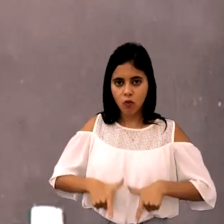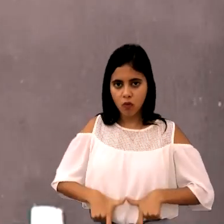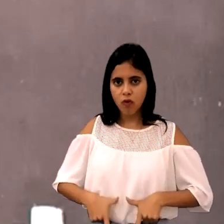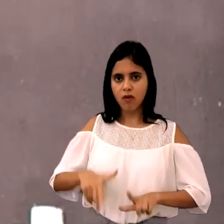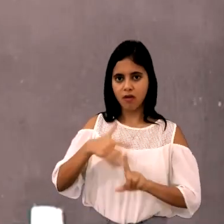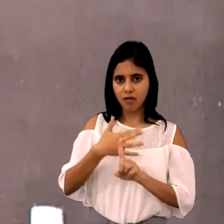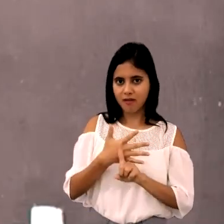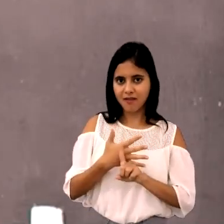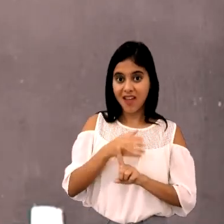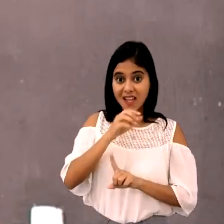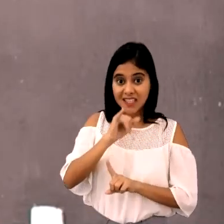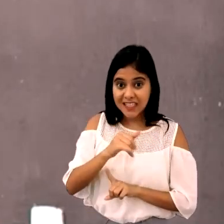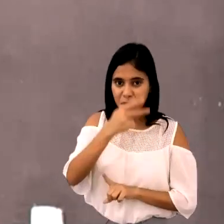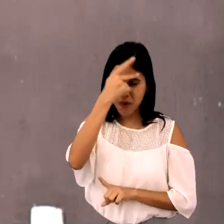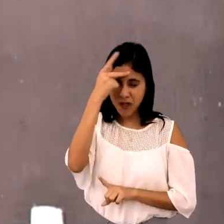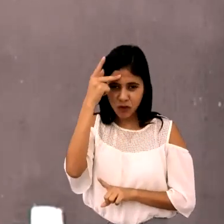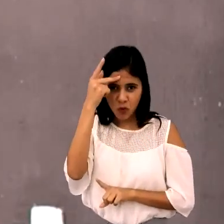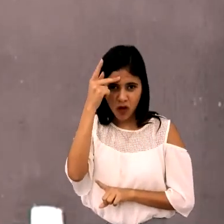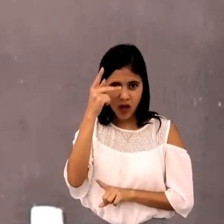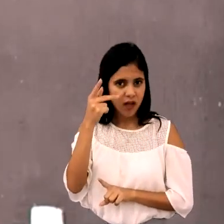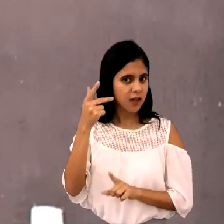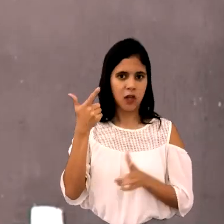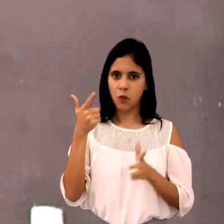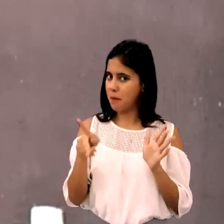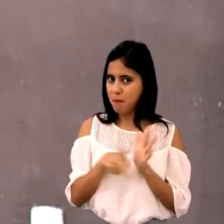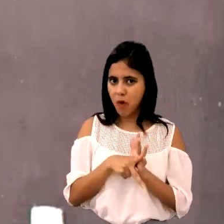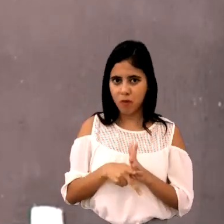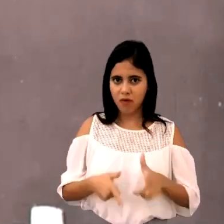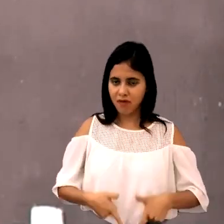fosse de Israel.